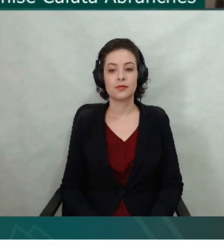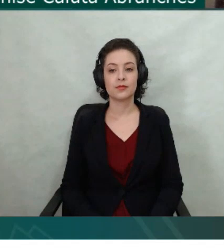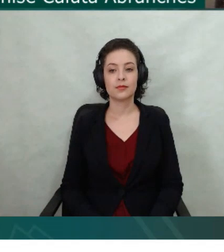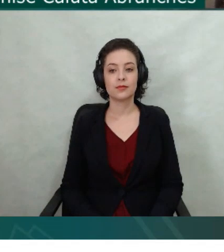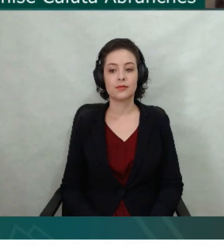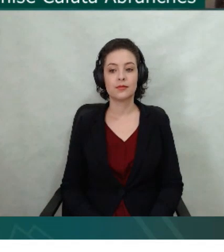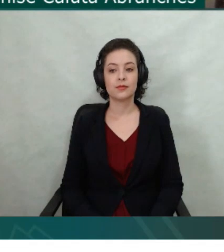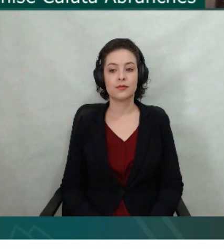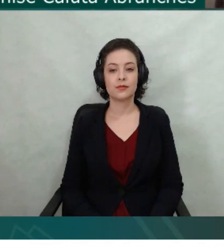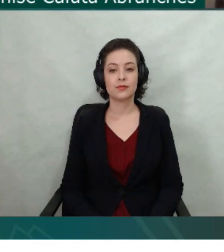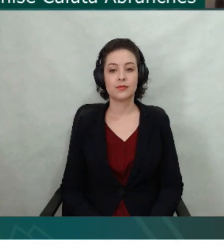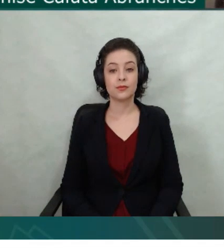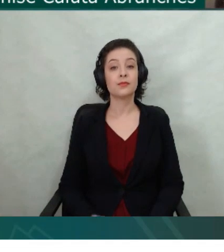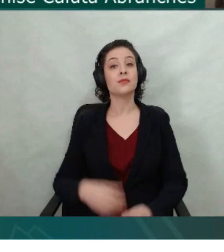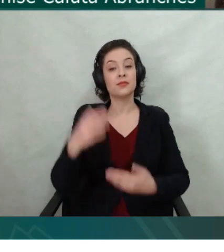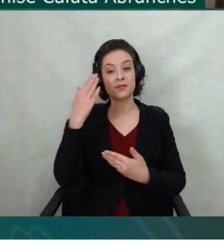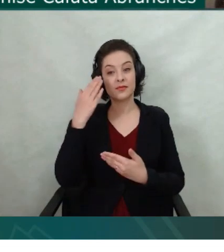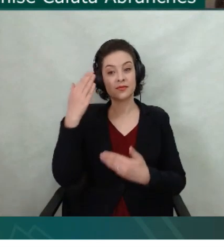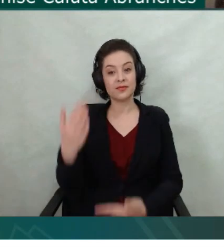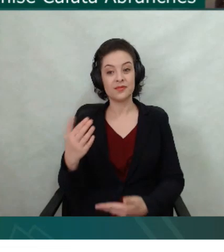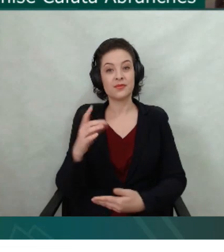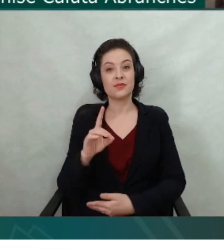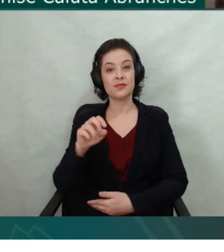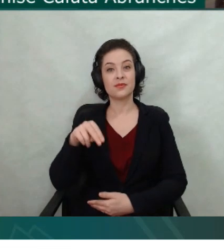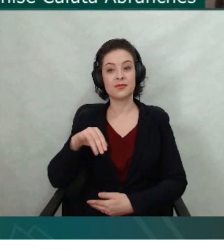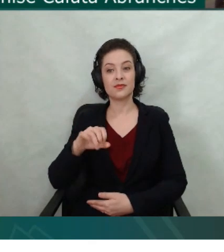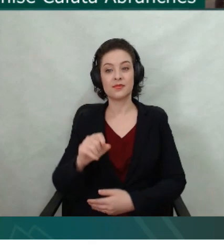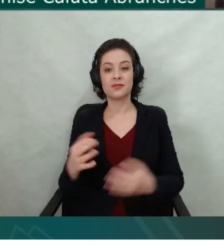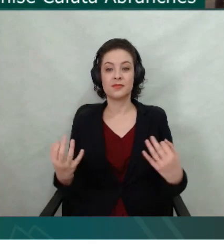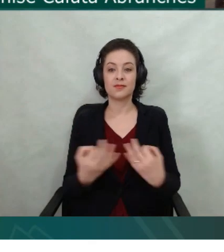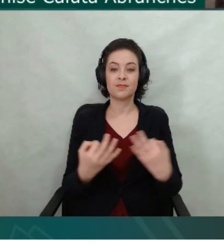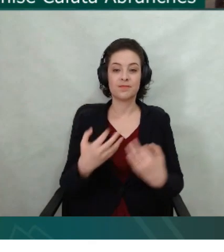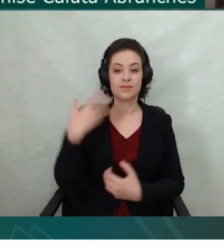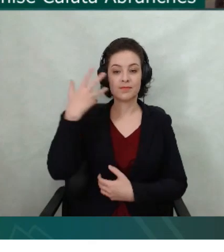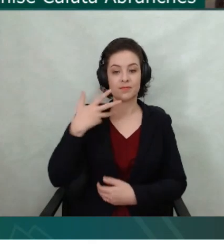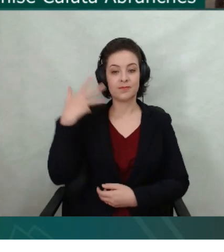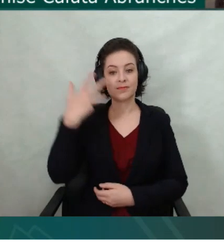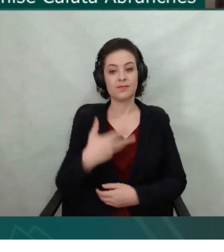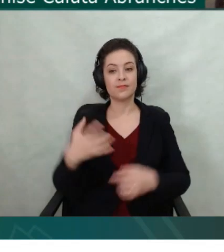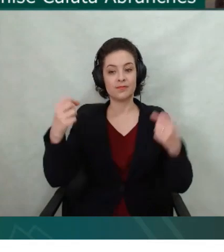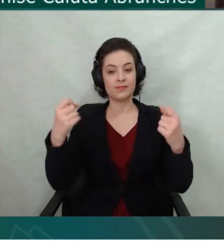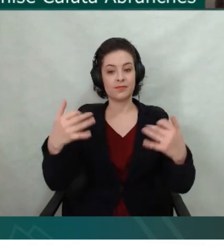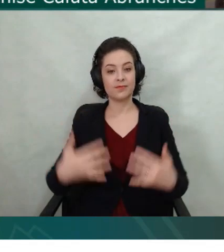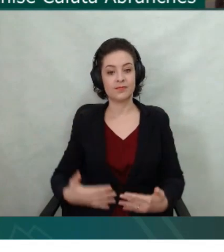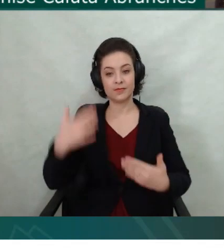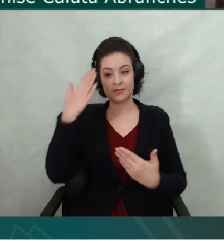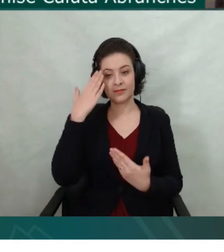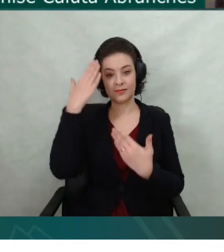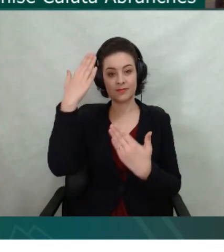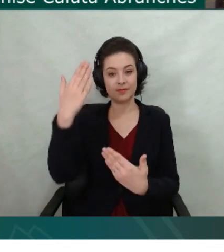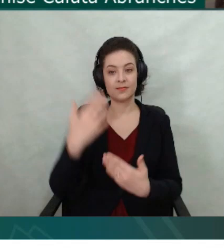Denise, muito obrigada pela sua excelente apresentação. Agradeço, sobretudo, a